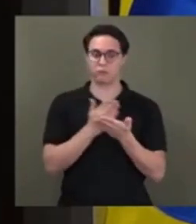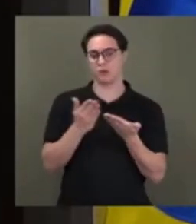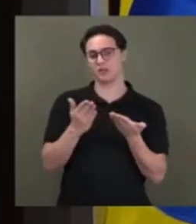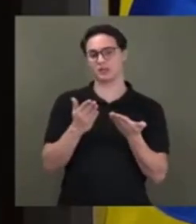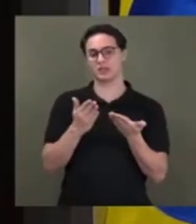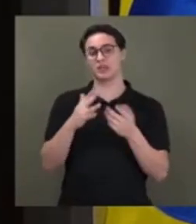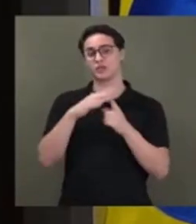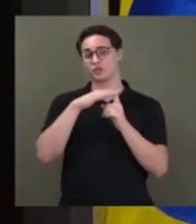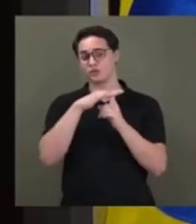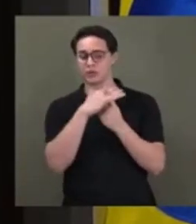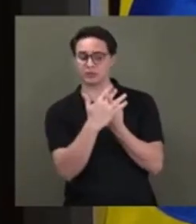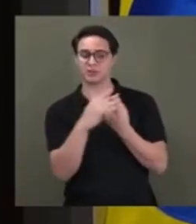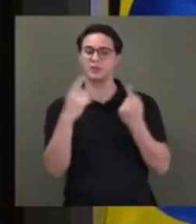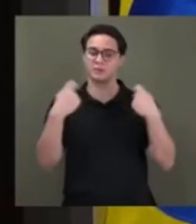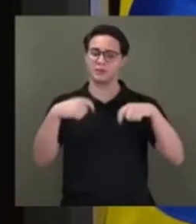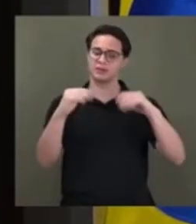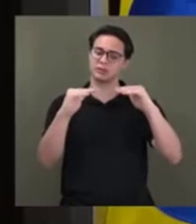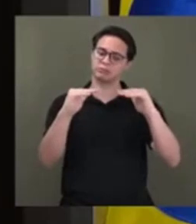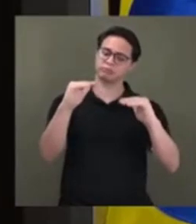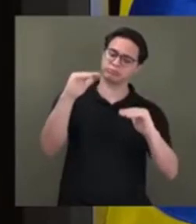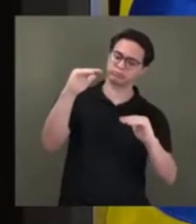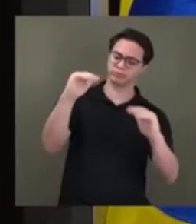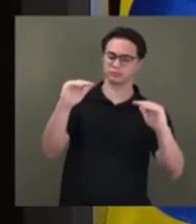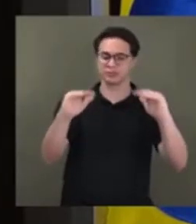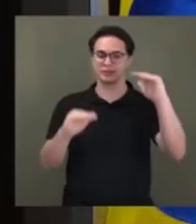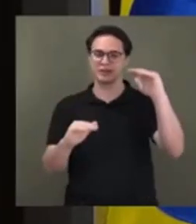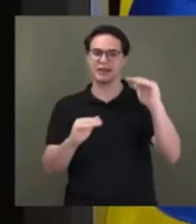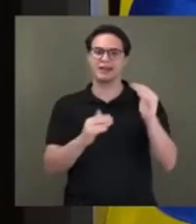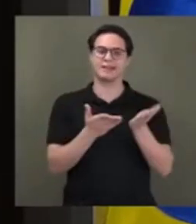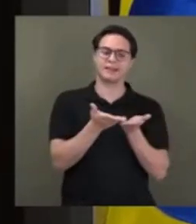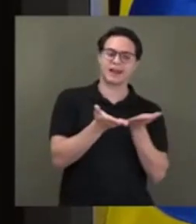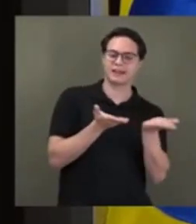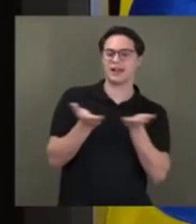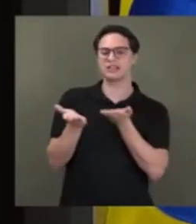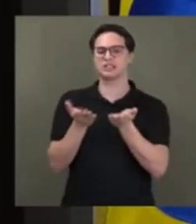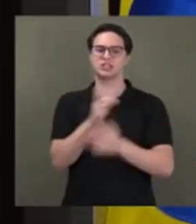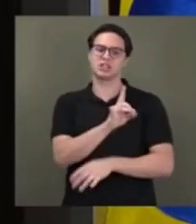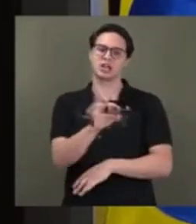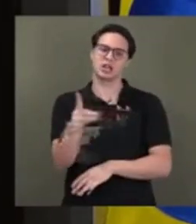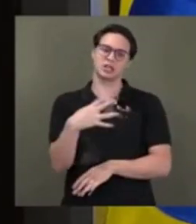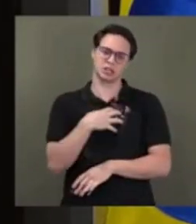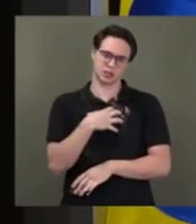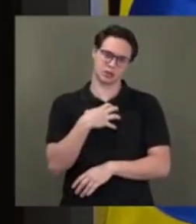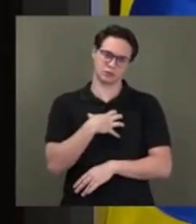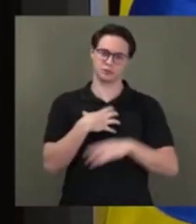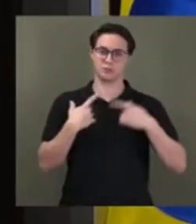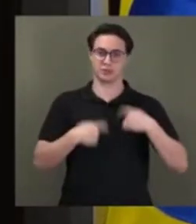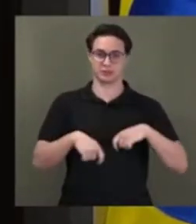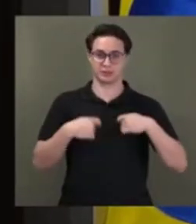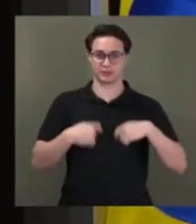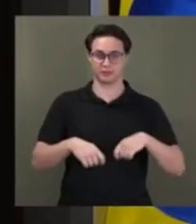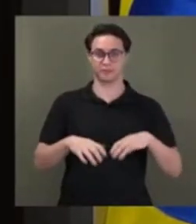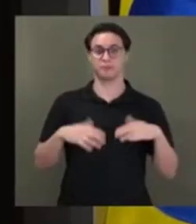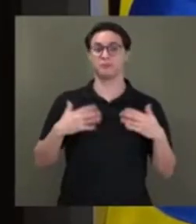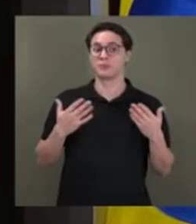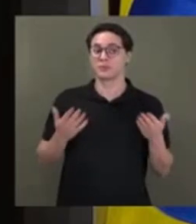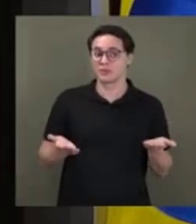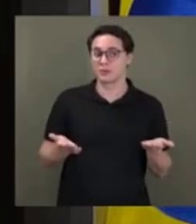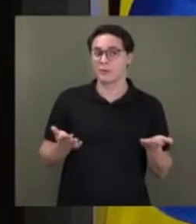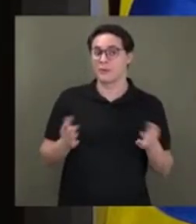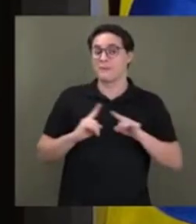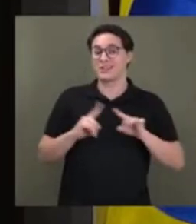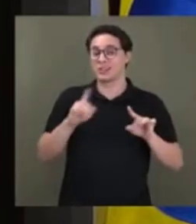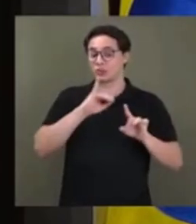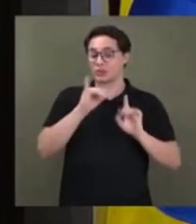justifica. Nós todos sabemos disso. Ocorre que essa desigualação, para se